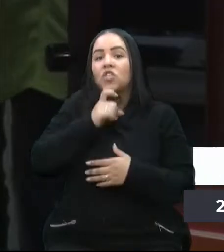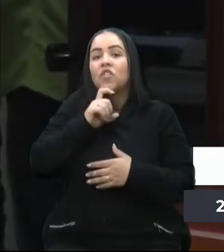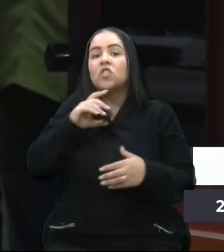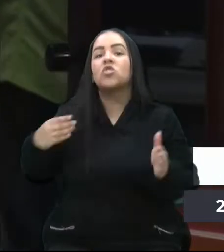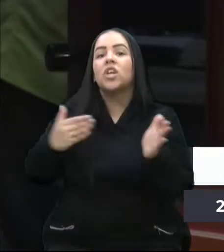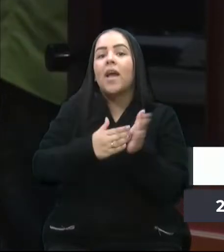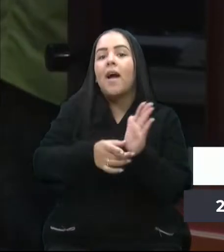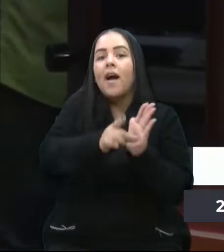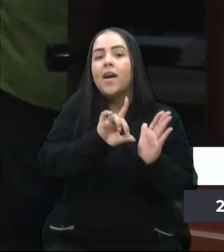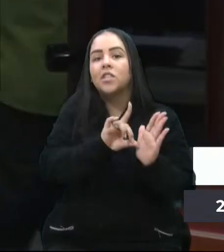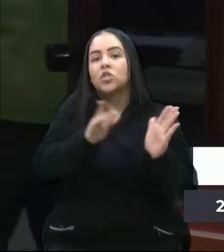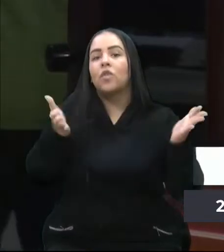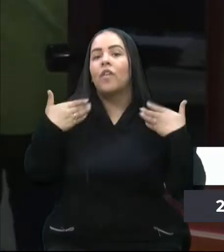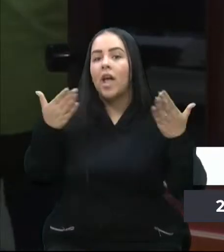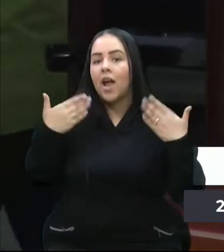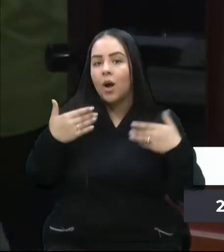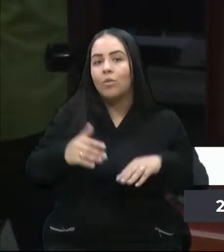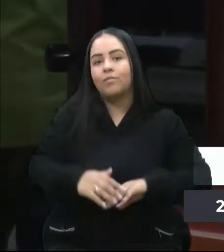verão.